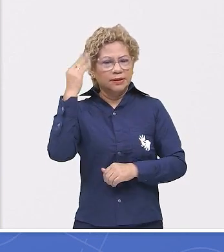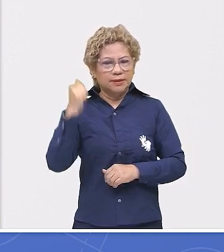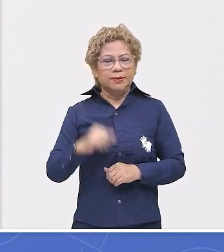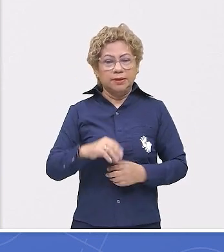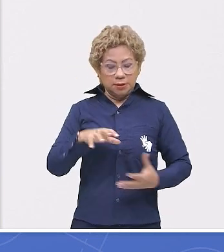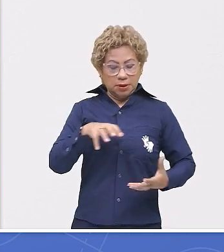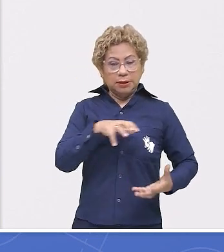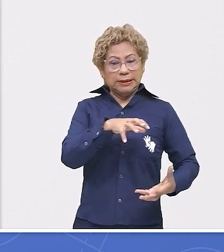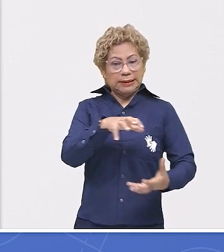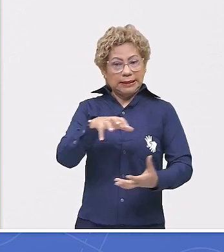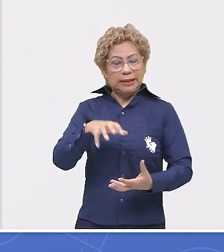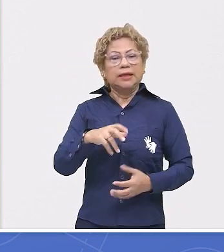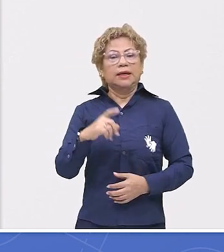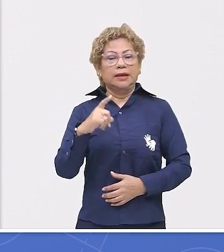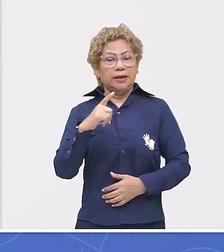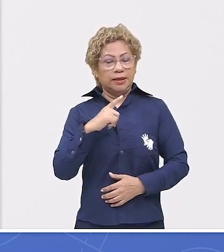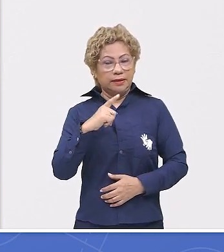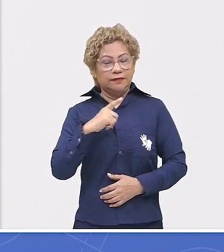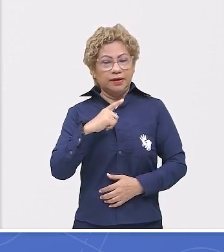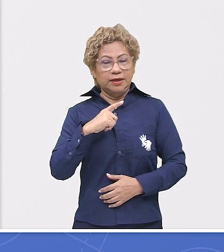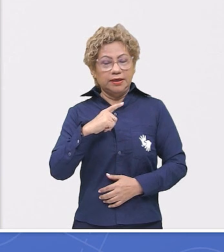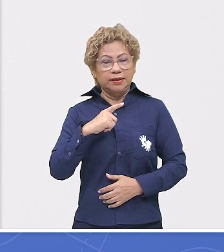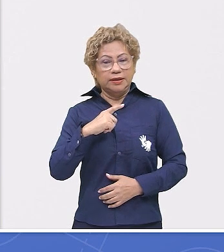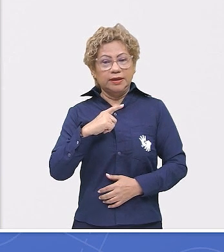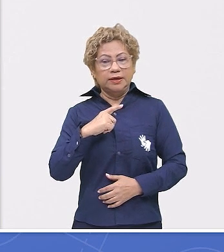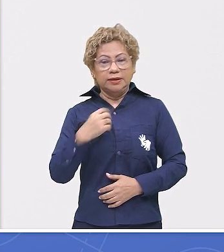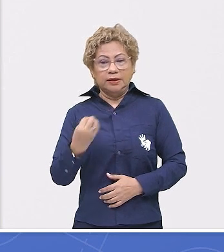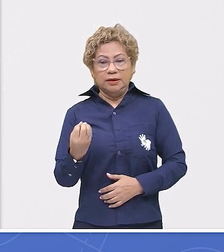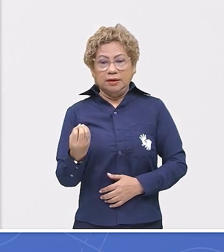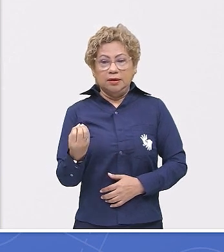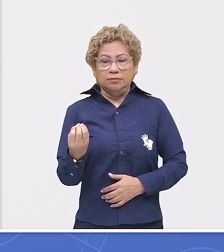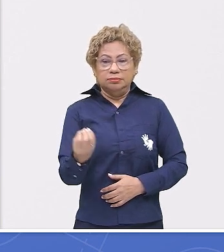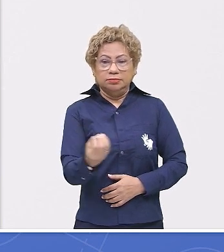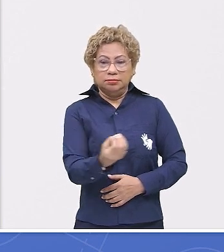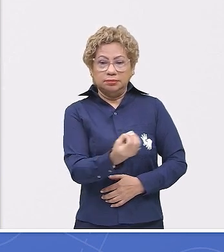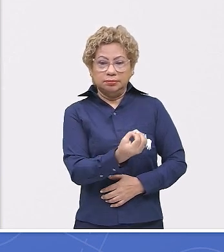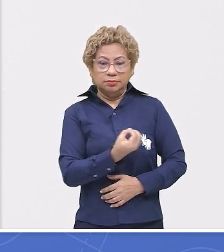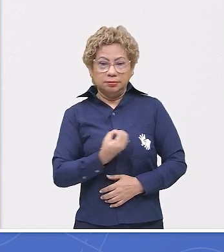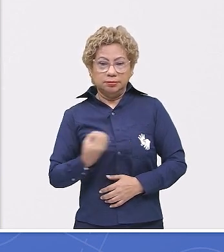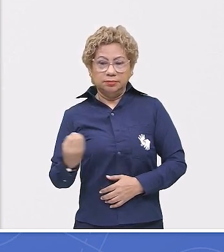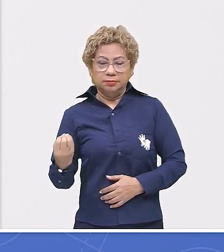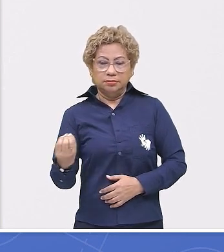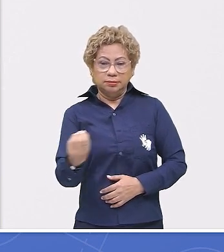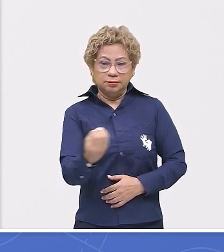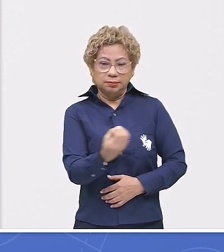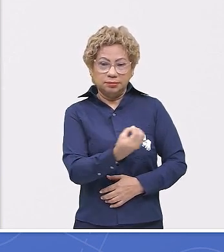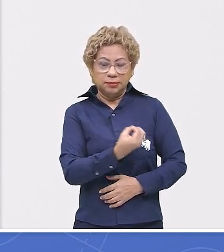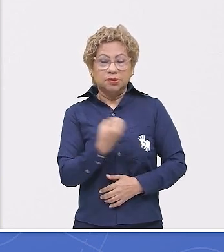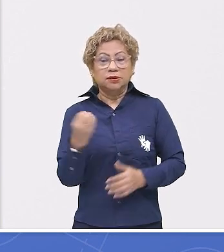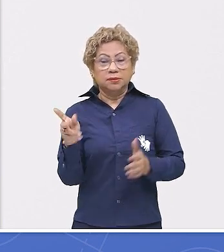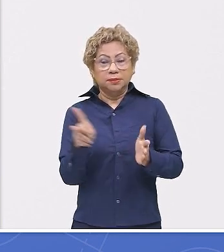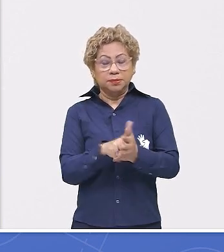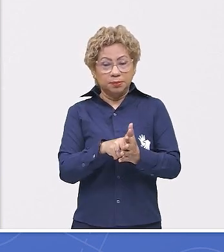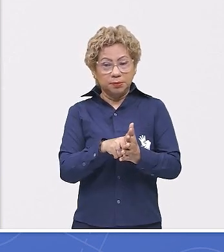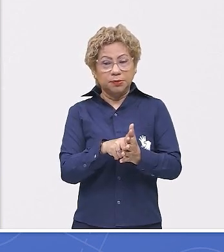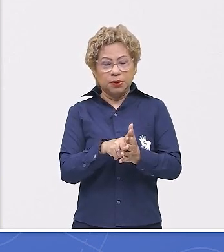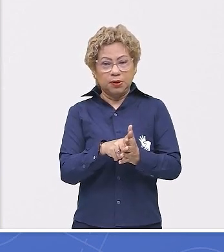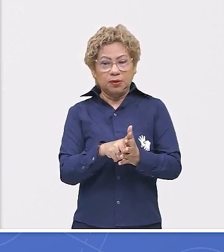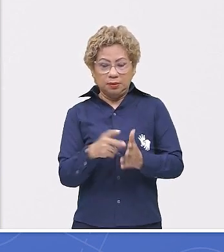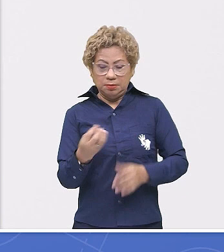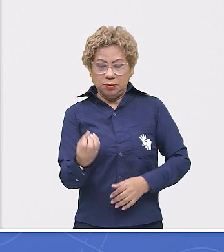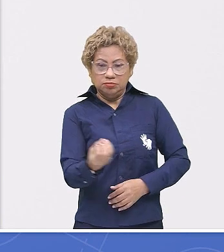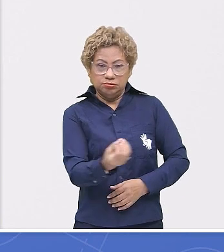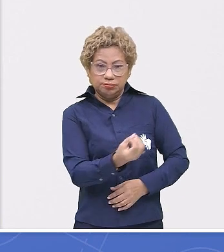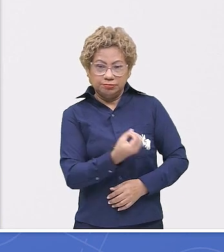vai realizar este movimento de rotação em torno do seu próprio eixo, tá? Então, a